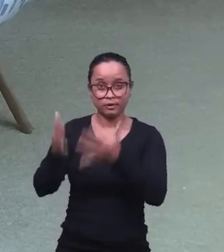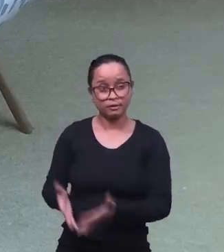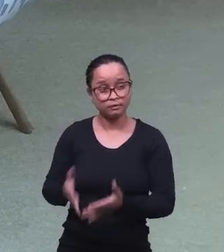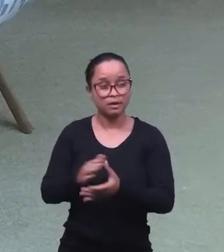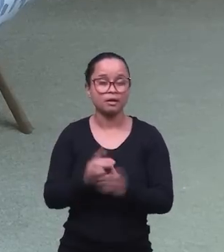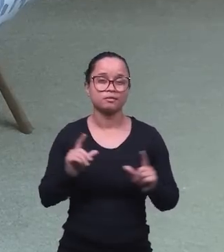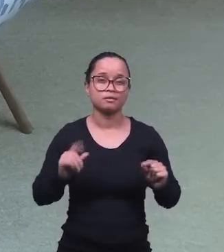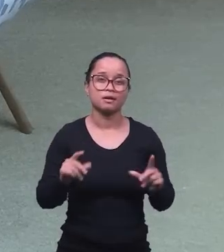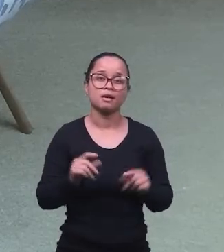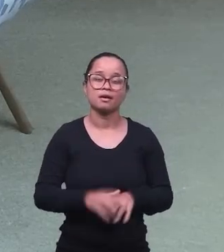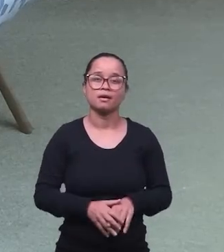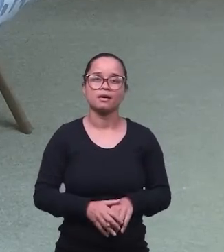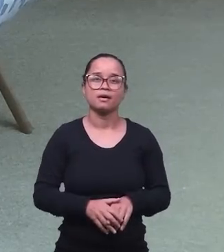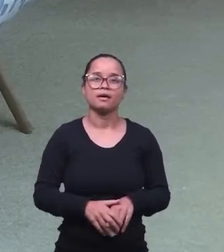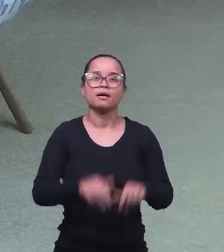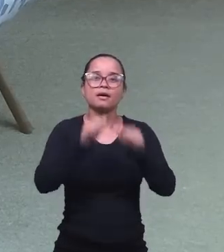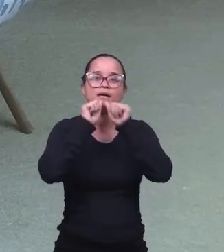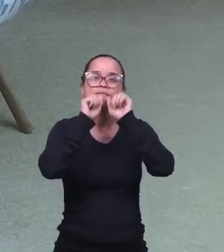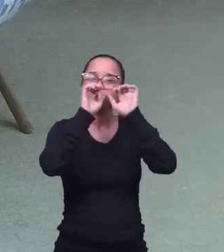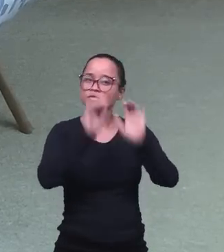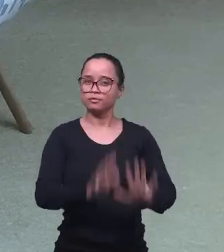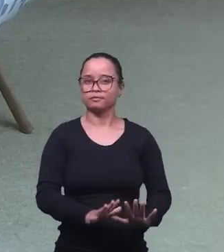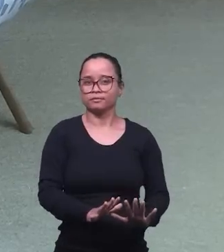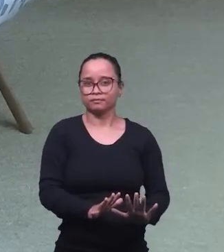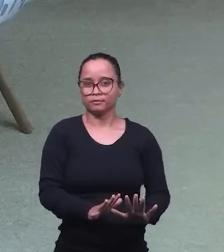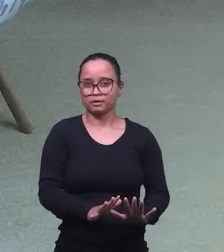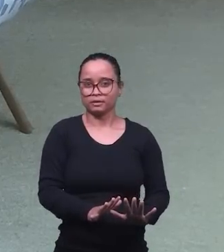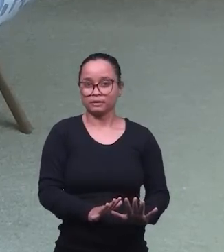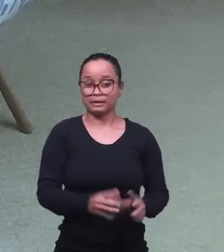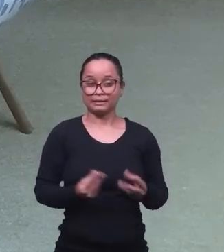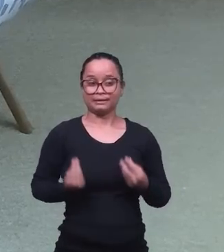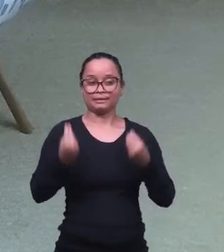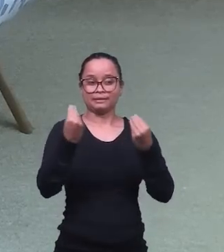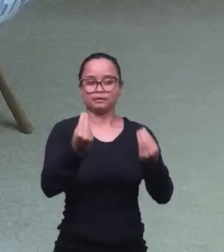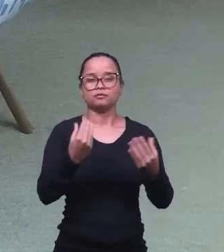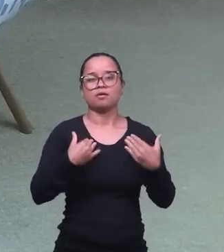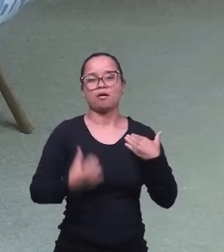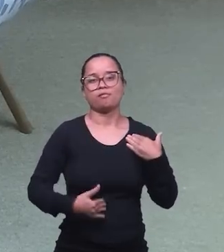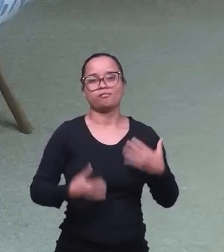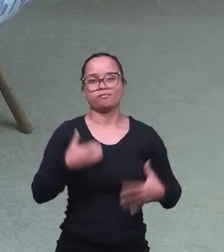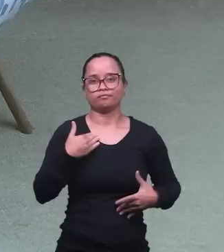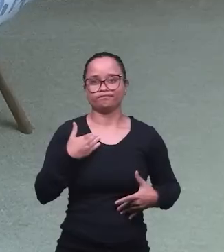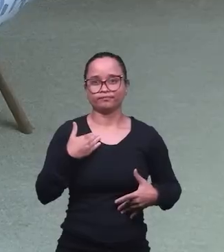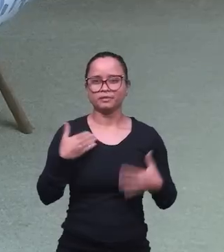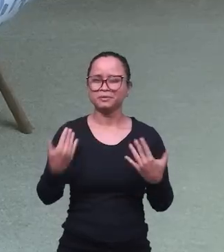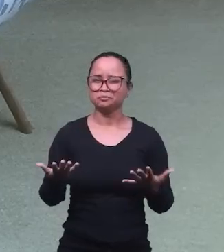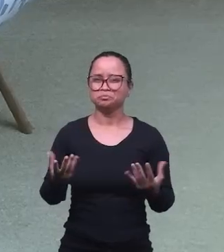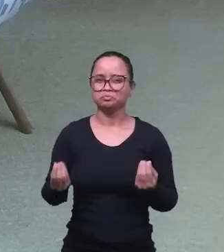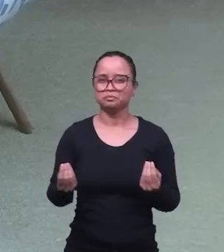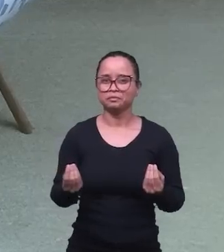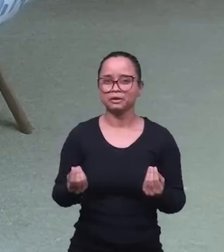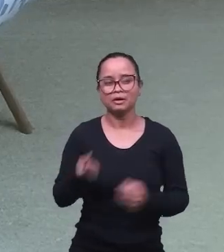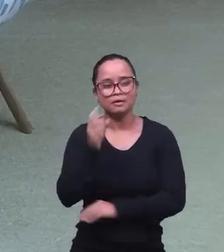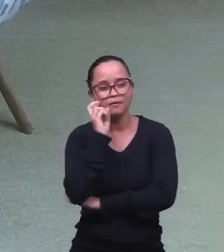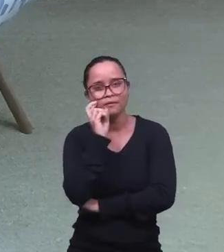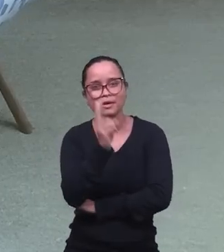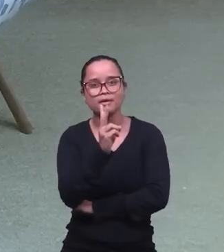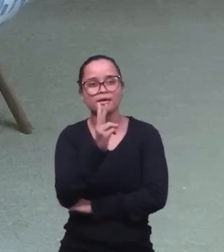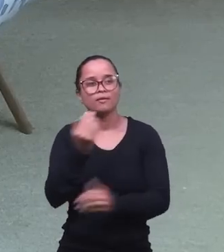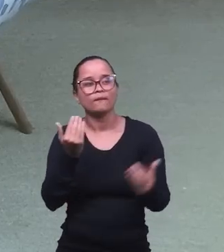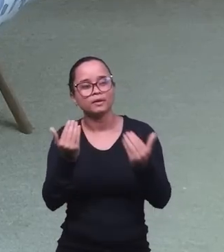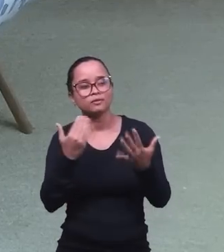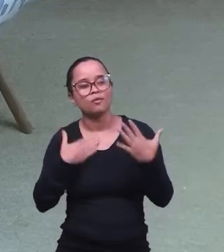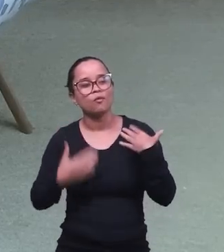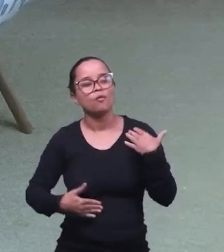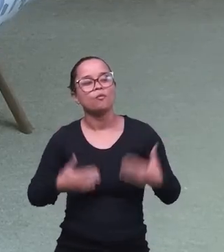são benefícios. São benefícios que são dados ao corpo. Ou seja, ele vê a igreja